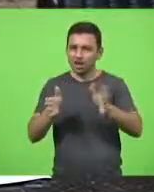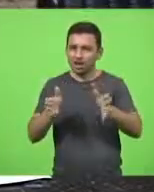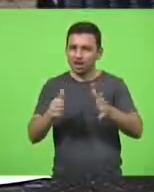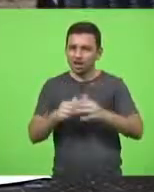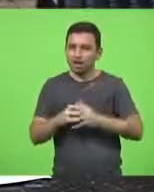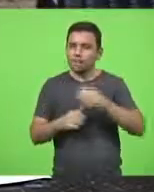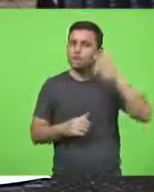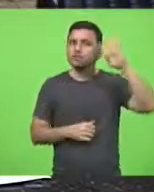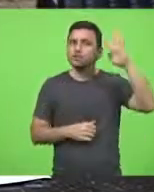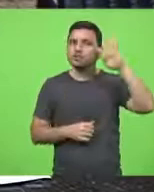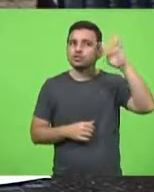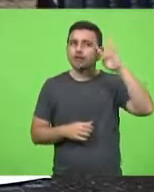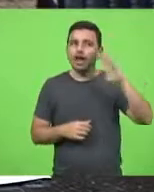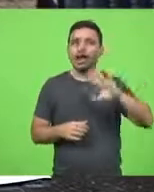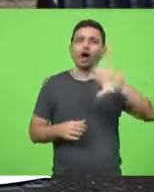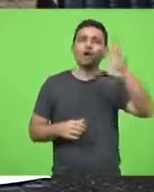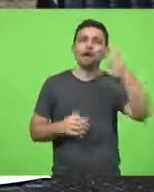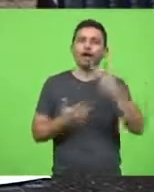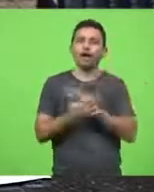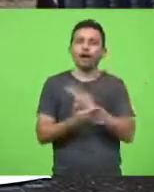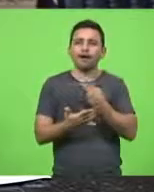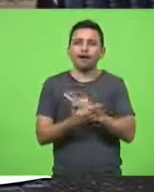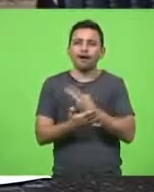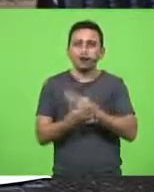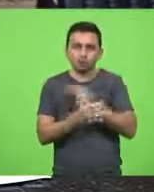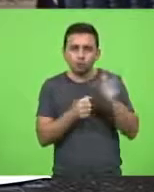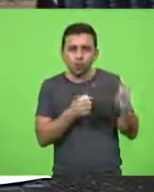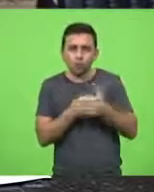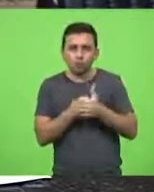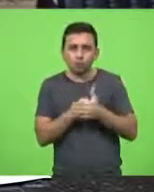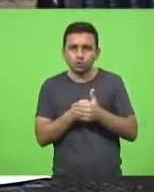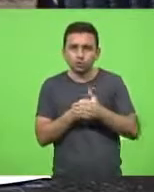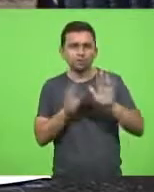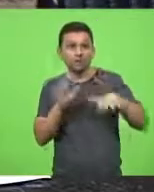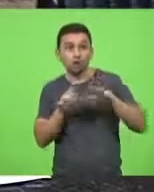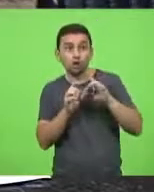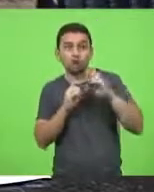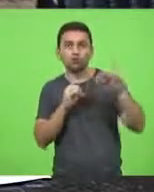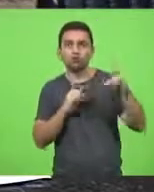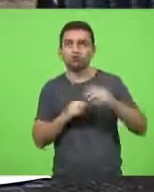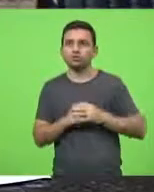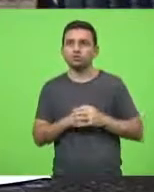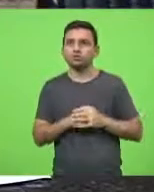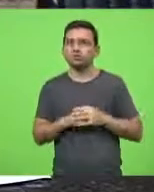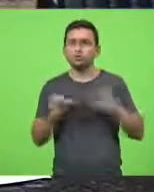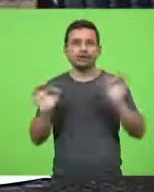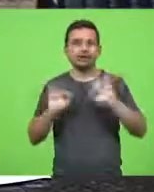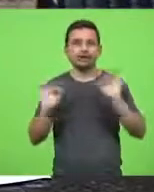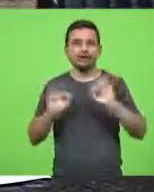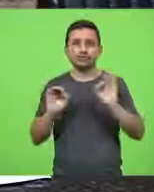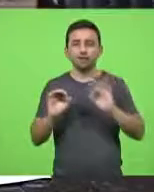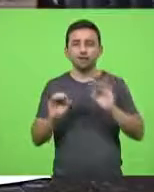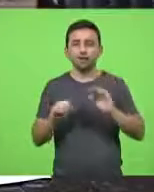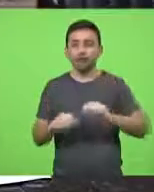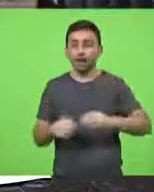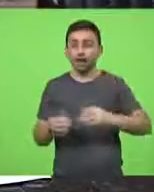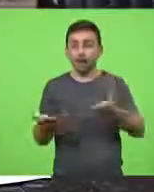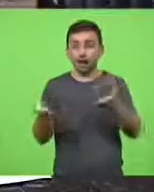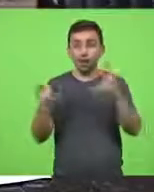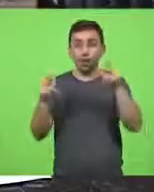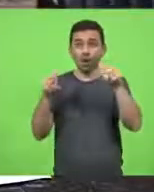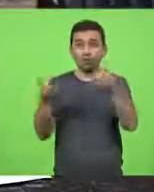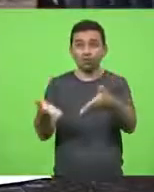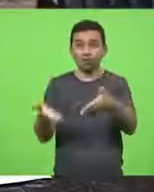imaginar que as coisas erradas acontecem escondido, longe de todos. Não! As coisas erradas acontecem como essa, na